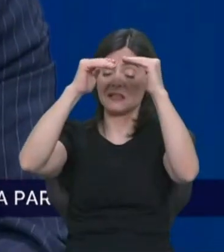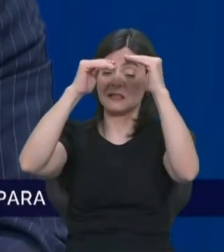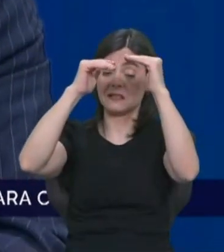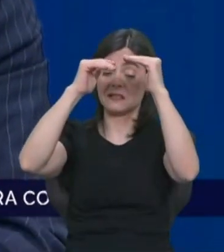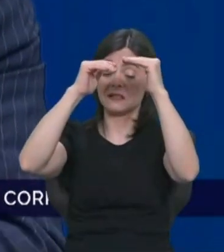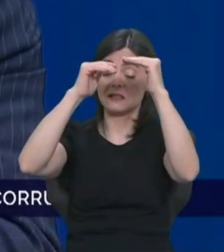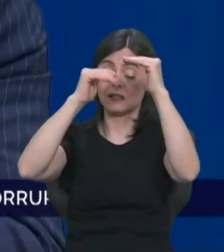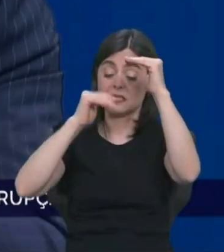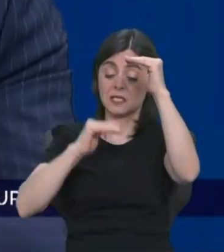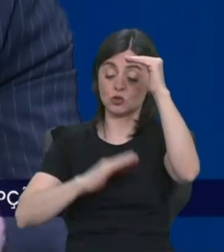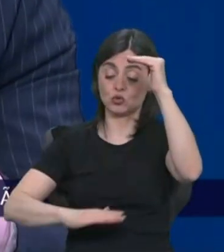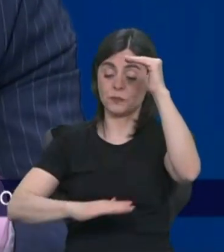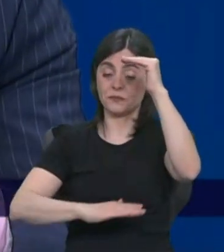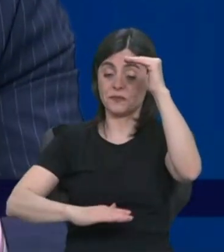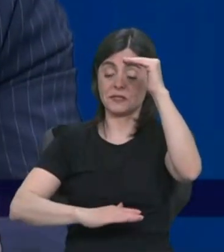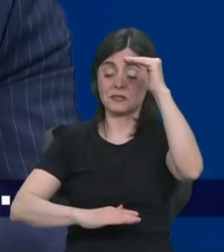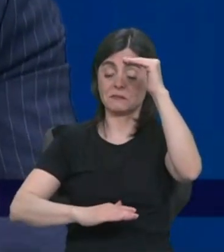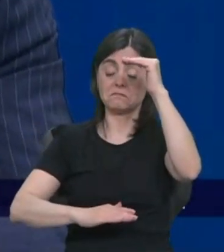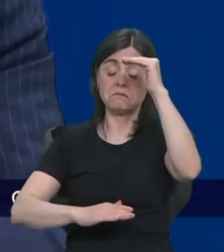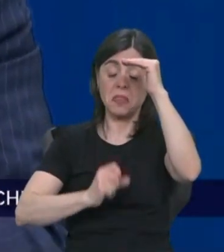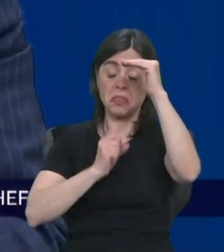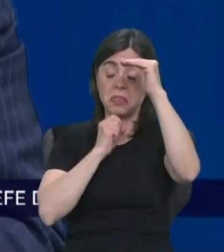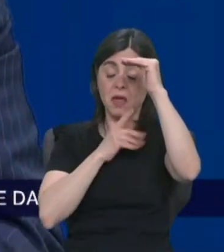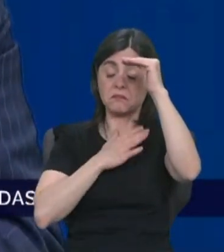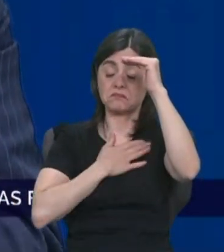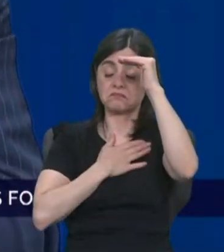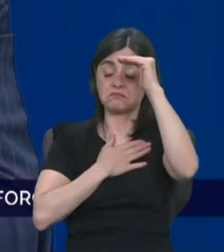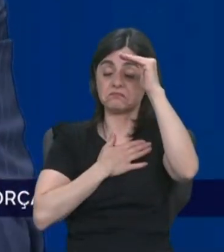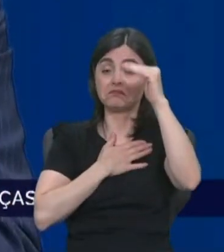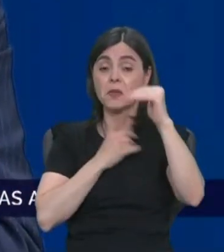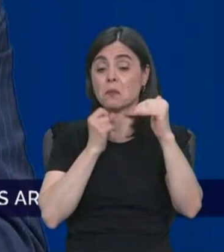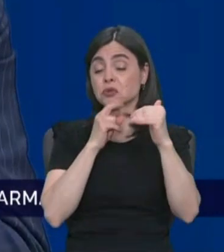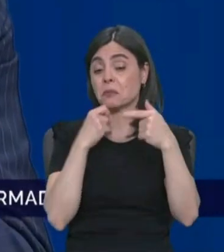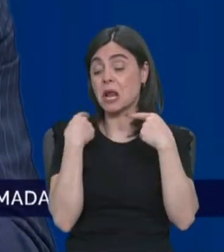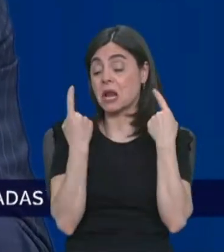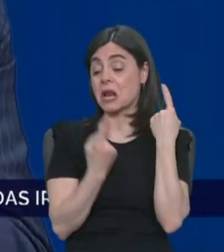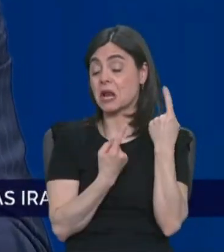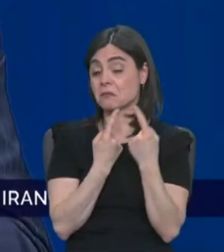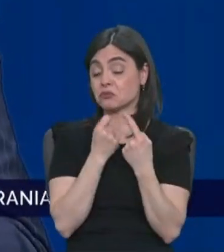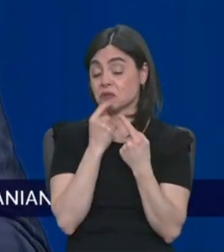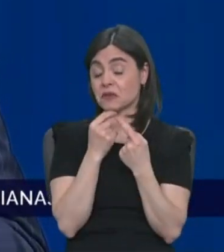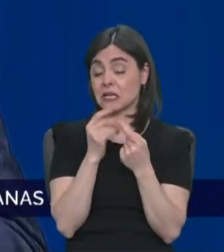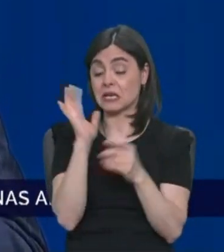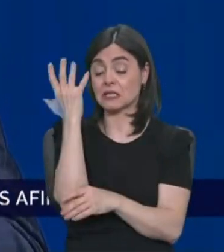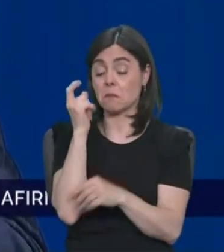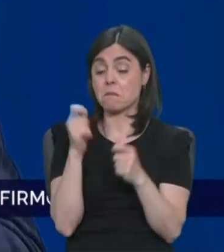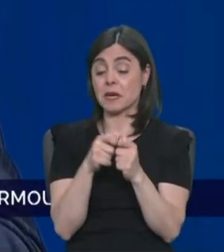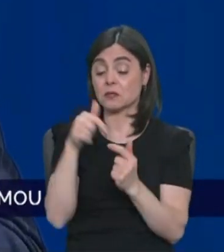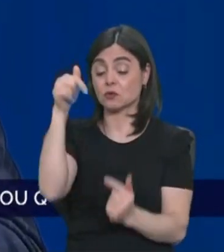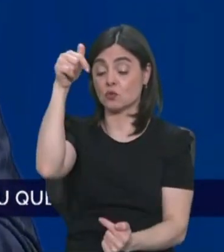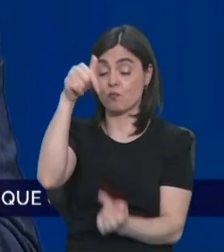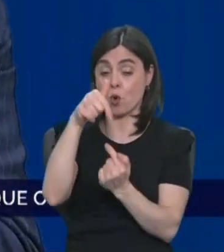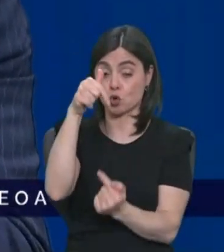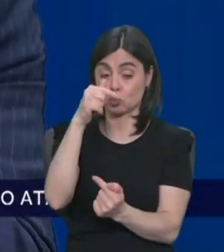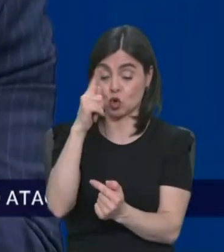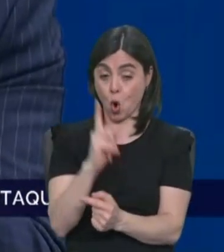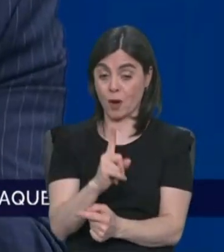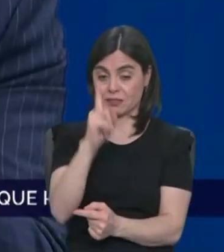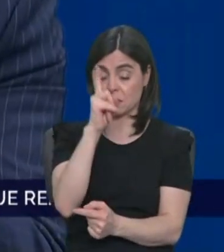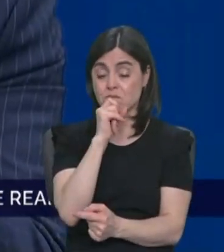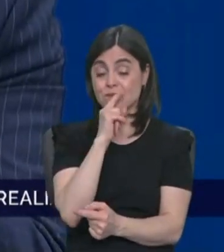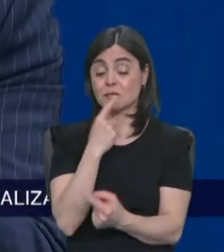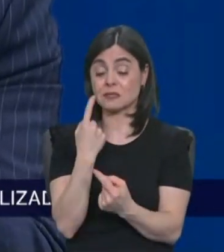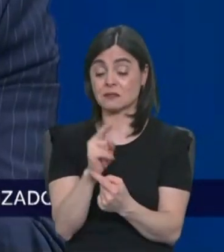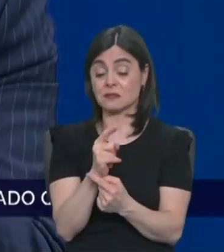a superfície propicia que, se calhar, nas árvores que estão situadas perto dos polos, nomeadamente do Polo Norte, possam ter